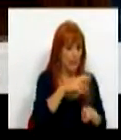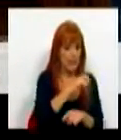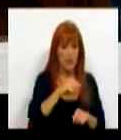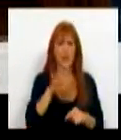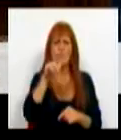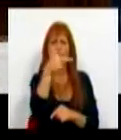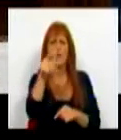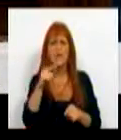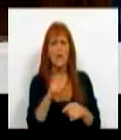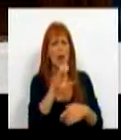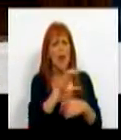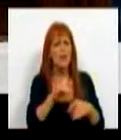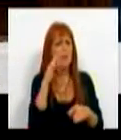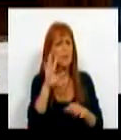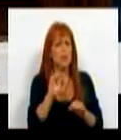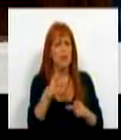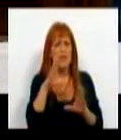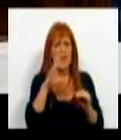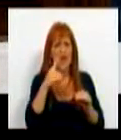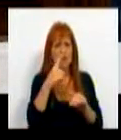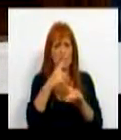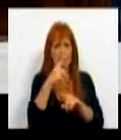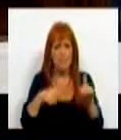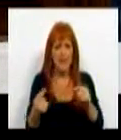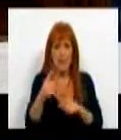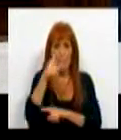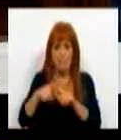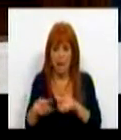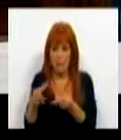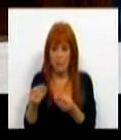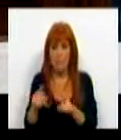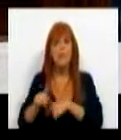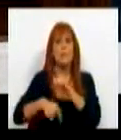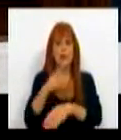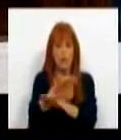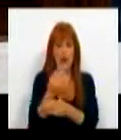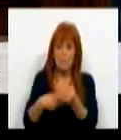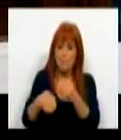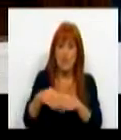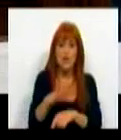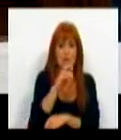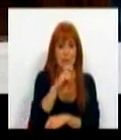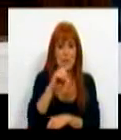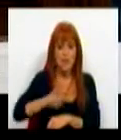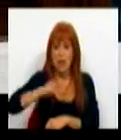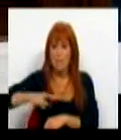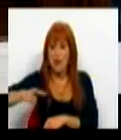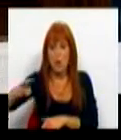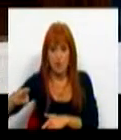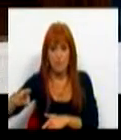ter o tal rácio prudencial de 10 mais meio de buffer, mas depois tem uma folga adicional de 300